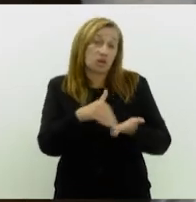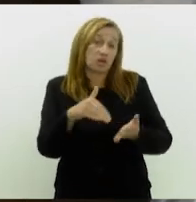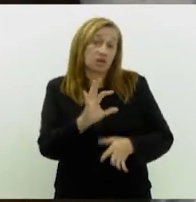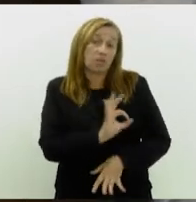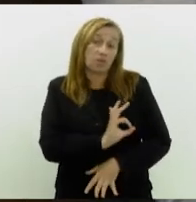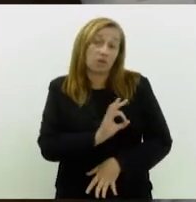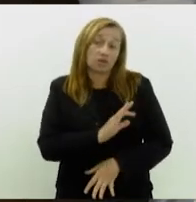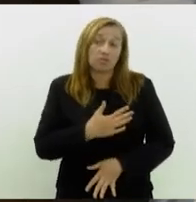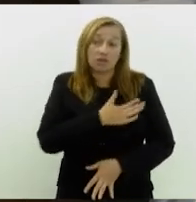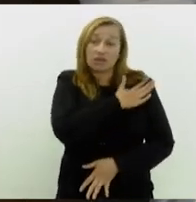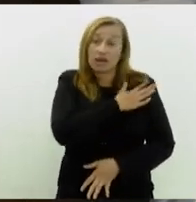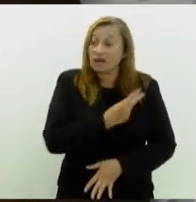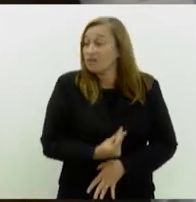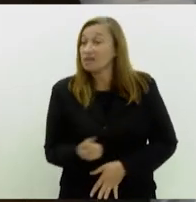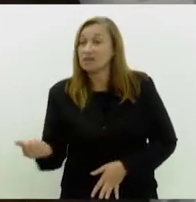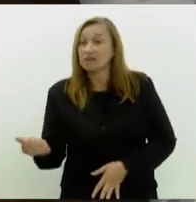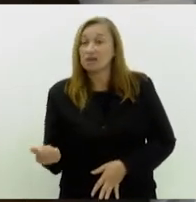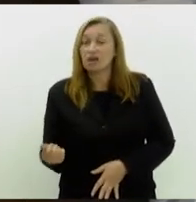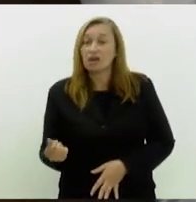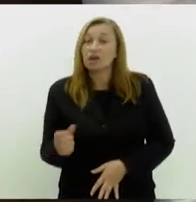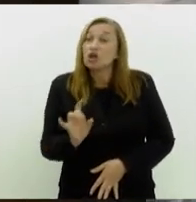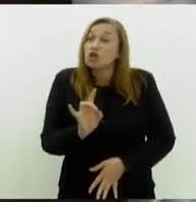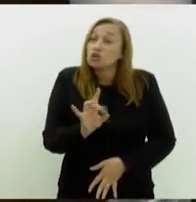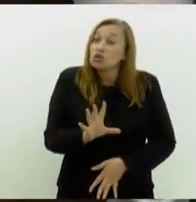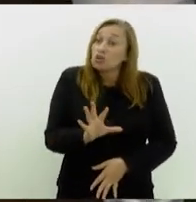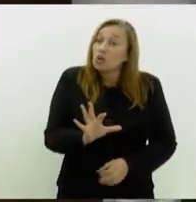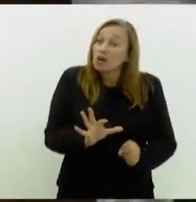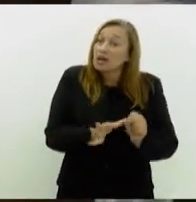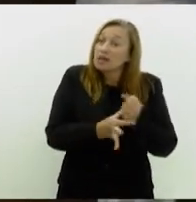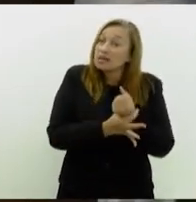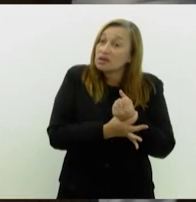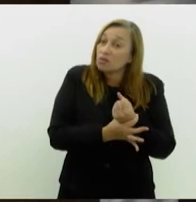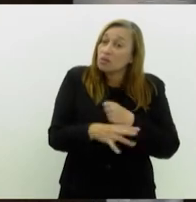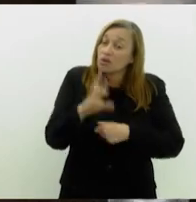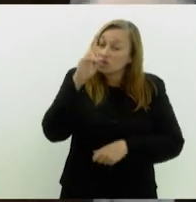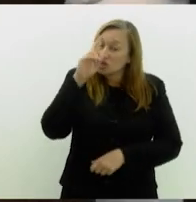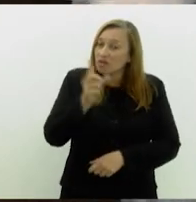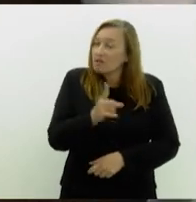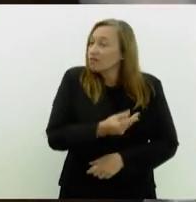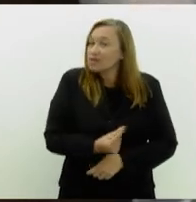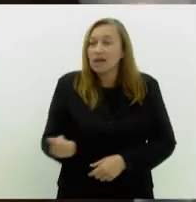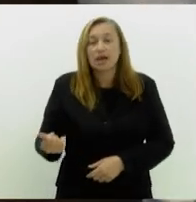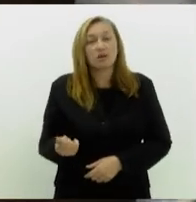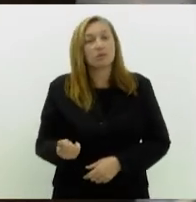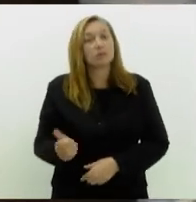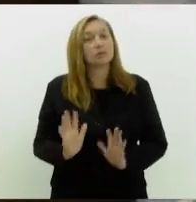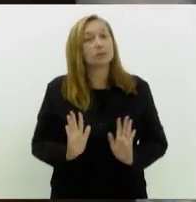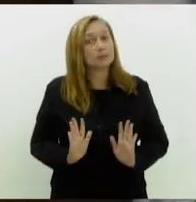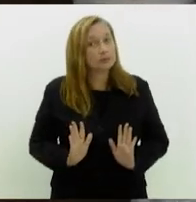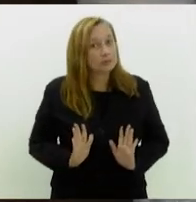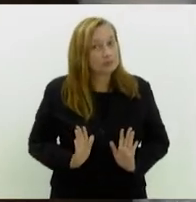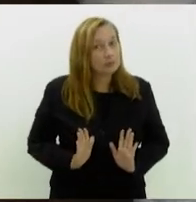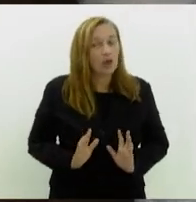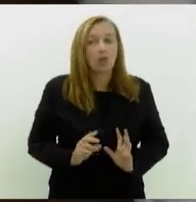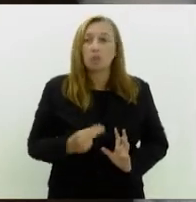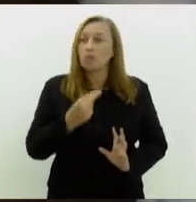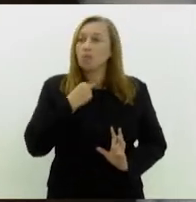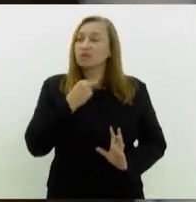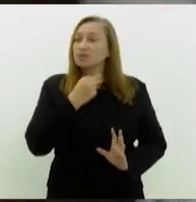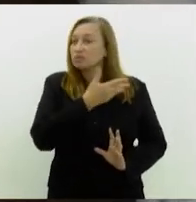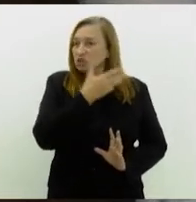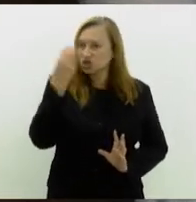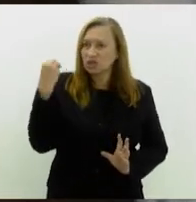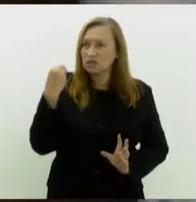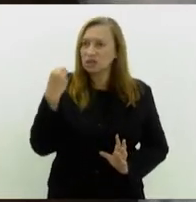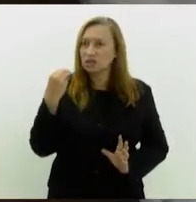Polícia Militar vai cair só que o câncer da segurança ainda não caiu não caiu ainda não podemos esquecer da